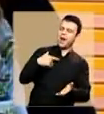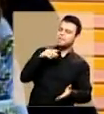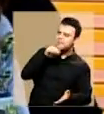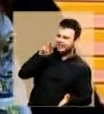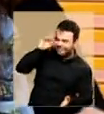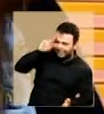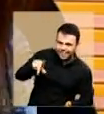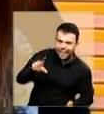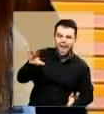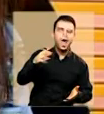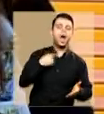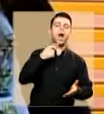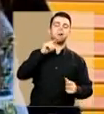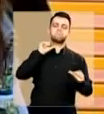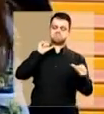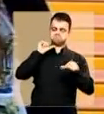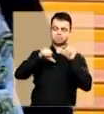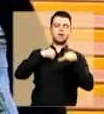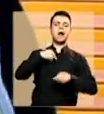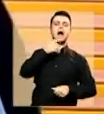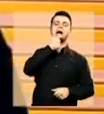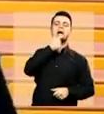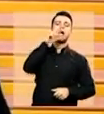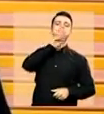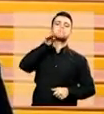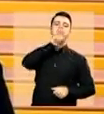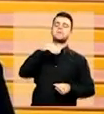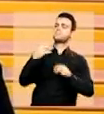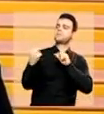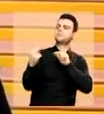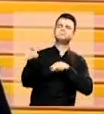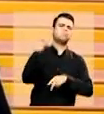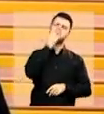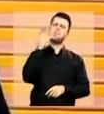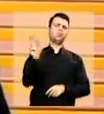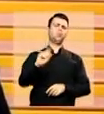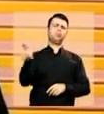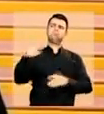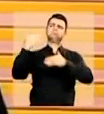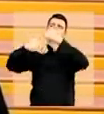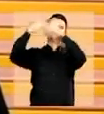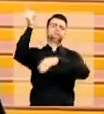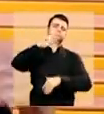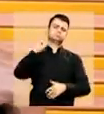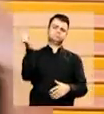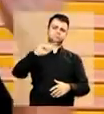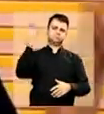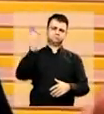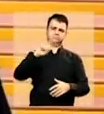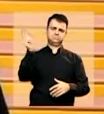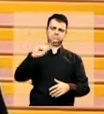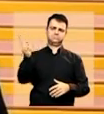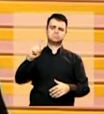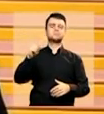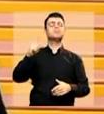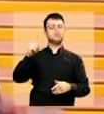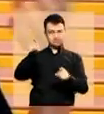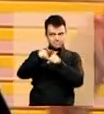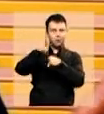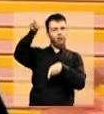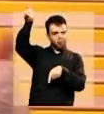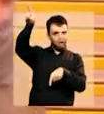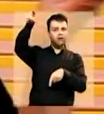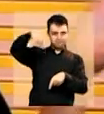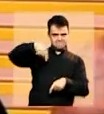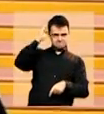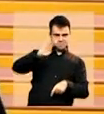a comida em inglês e começa... Isso não é bom para o intercambiário, né? O intercambiário, ele tem que... Como os nossos são recebidos lá da